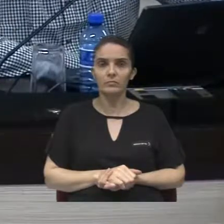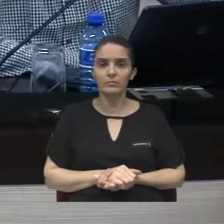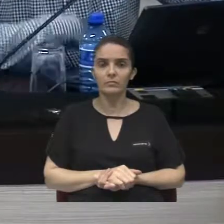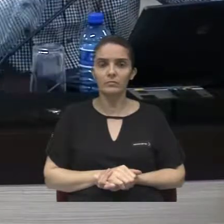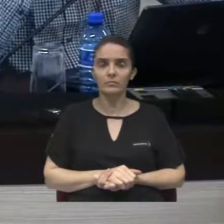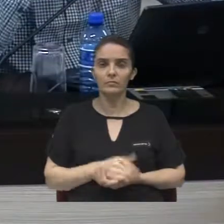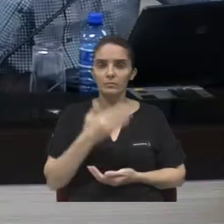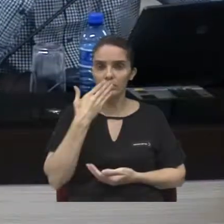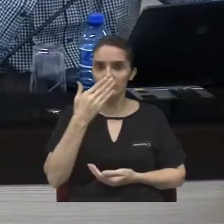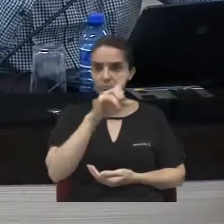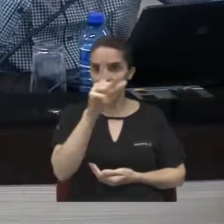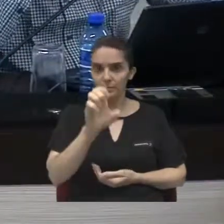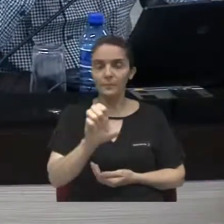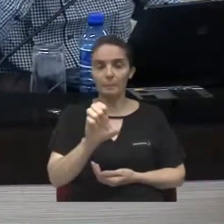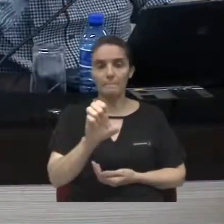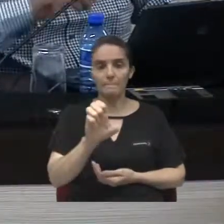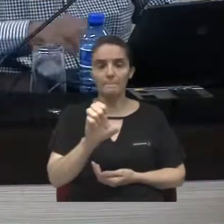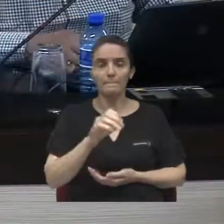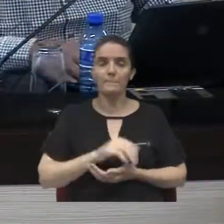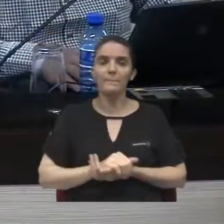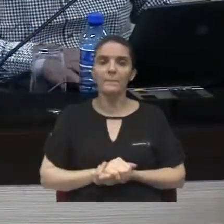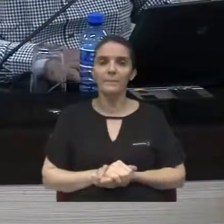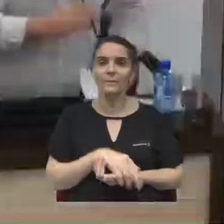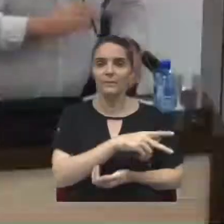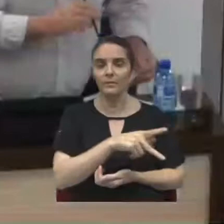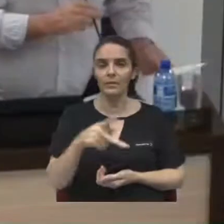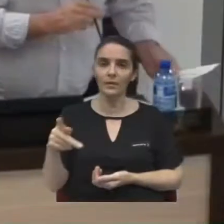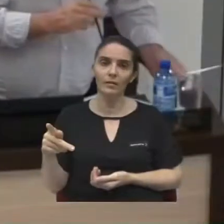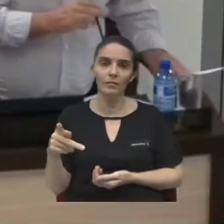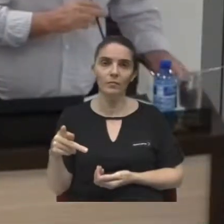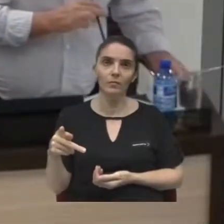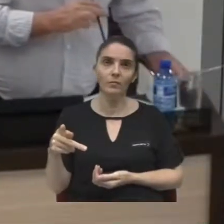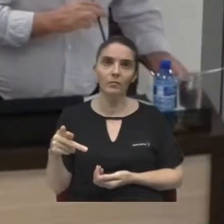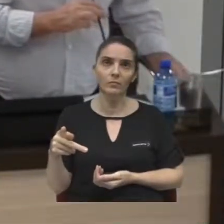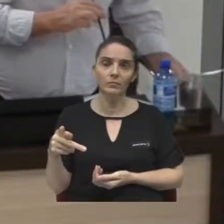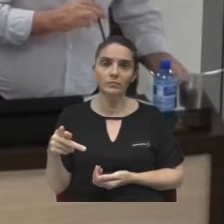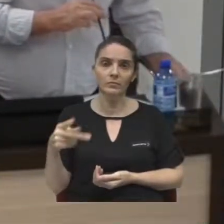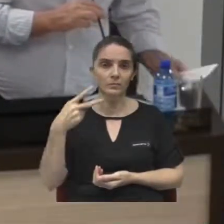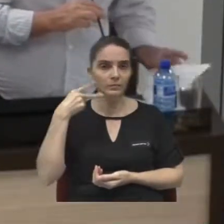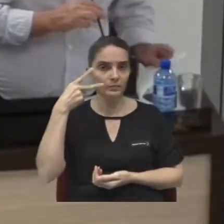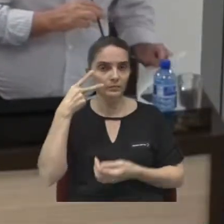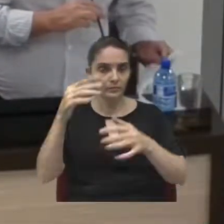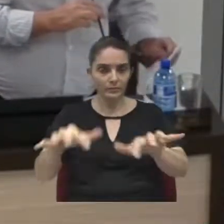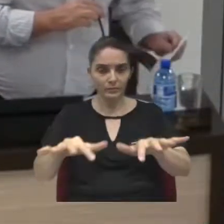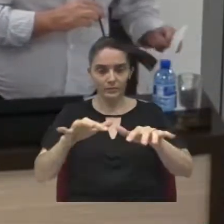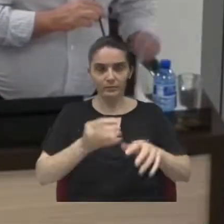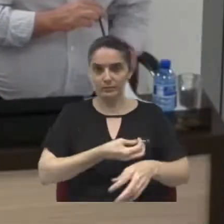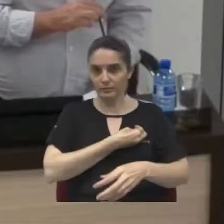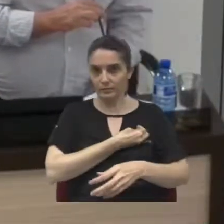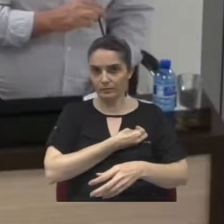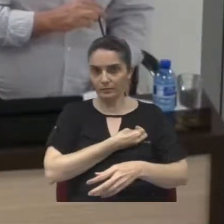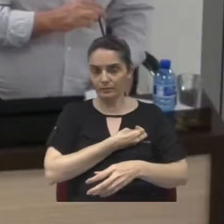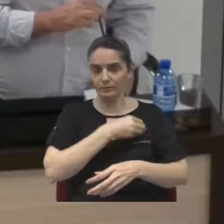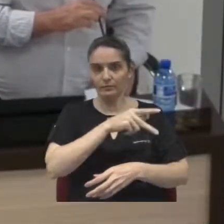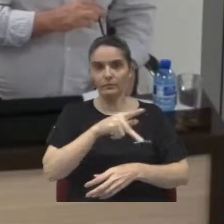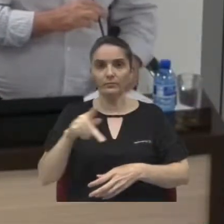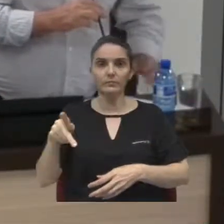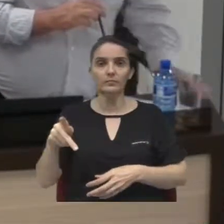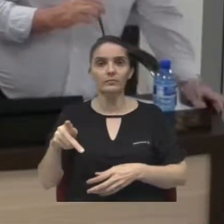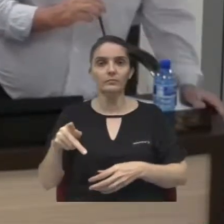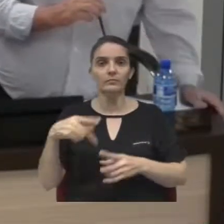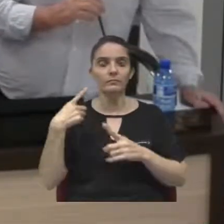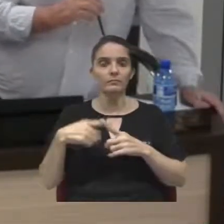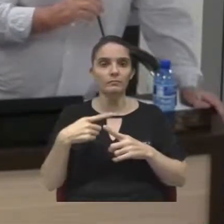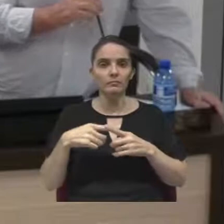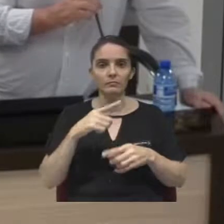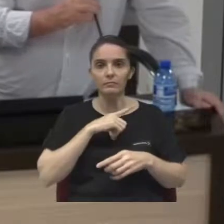Questão de ordem, vereador Zé da Mix. Senhor presidente, nobres colegas por presente. Senhor presidente, em virtude de a gente